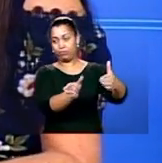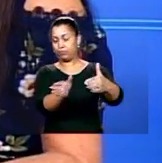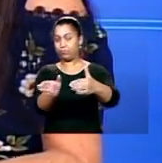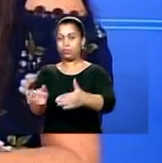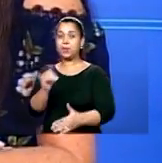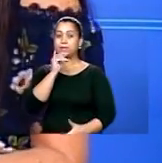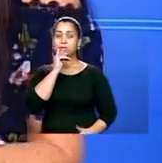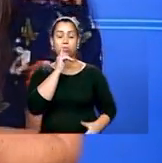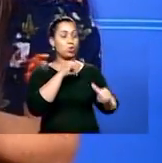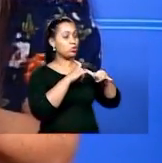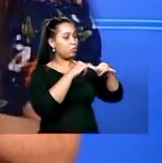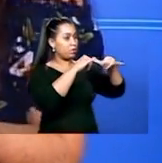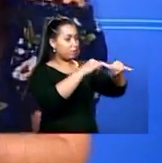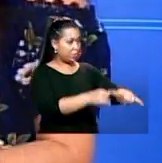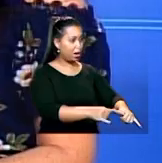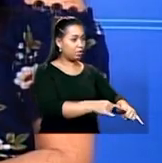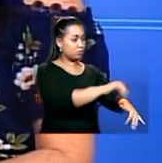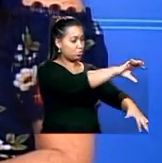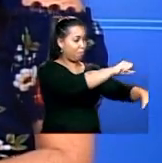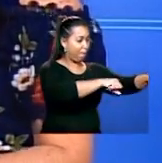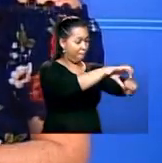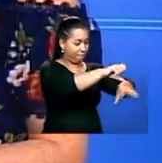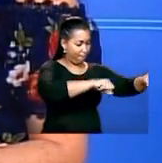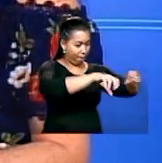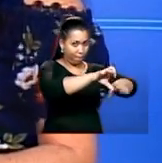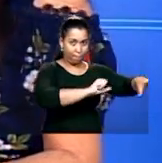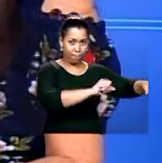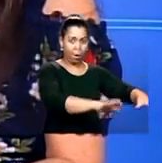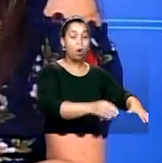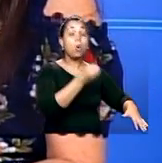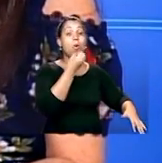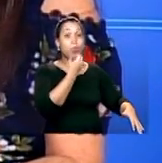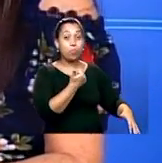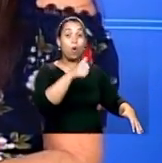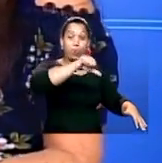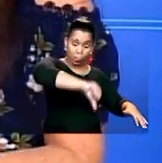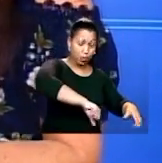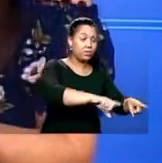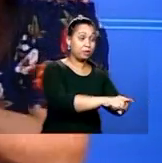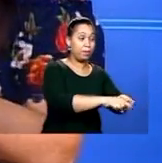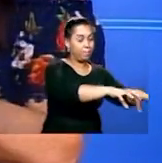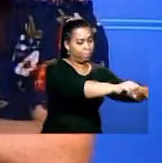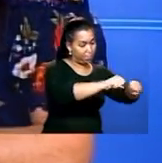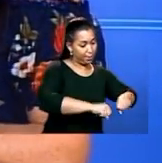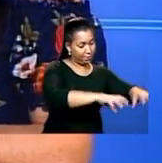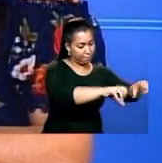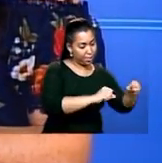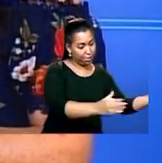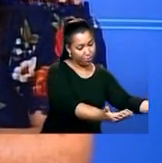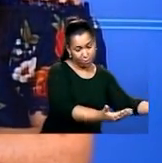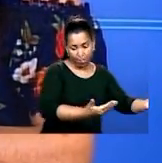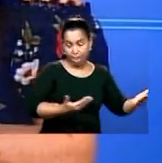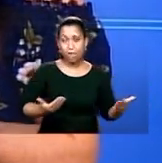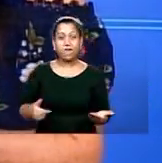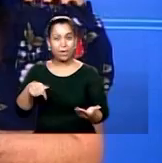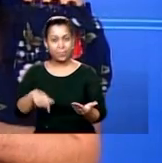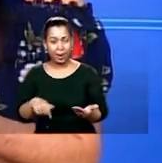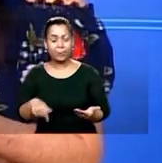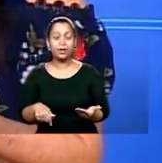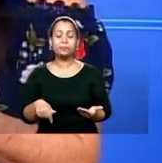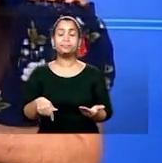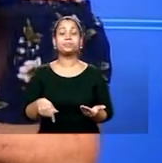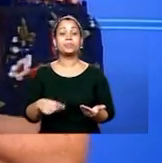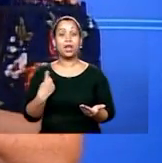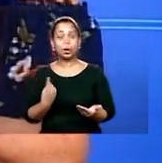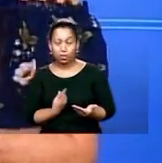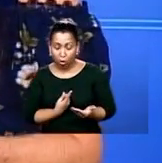o supermercado, capta todo o alimento, o bom e o ruim. Tá. E aí nós trazemos tudo para o banco e ali